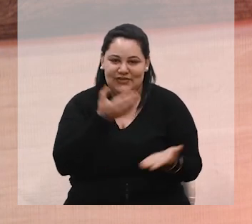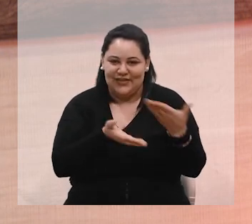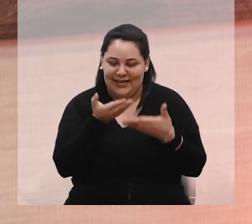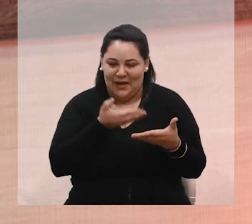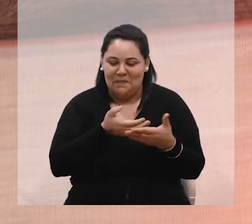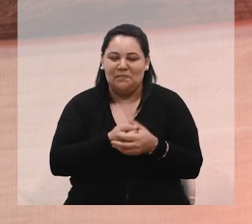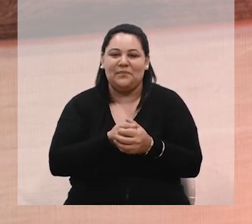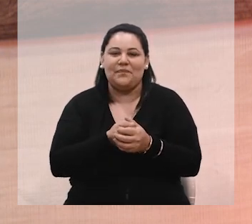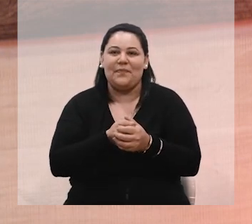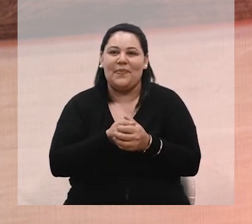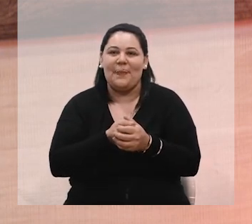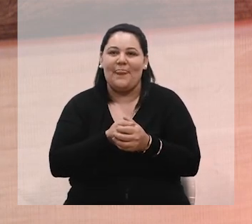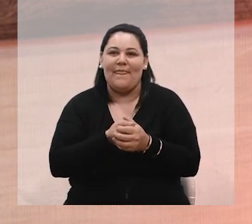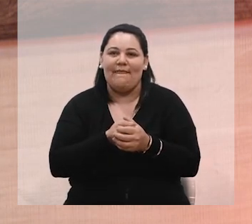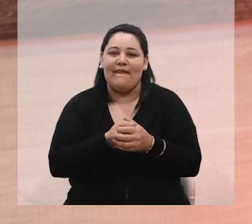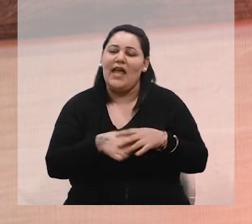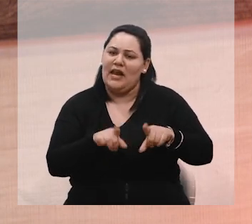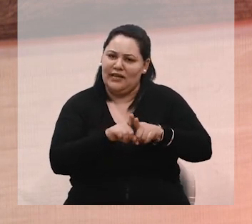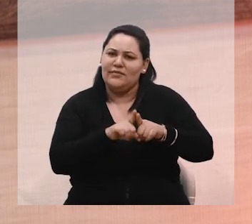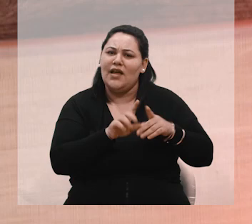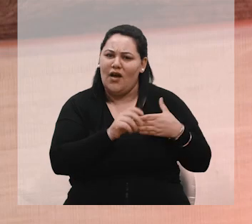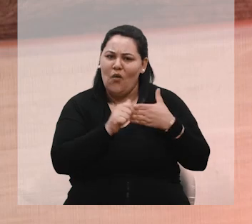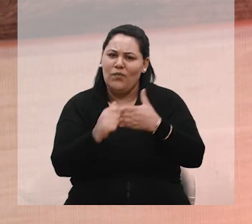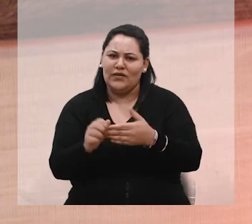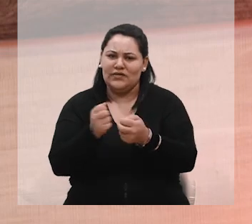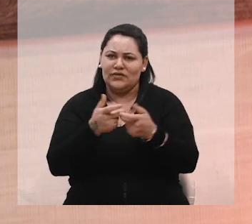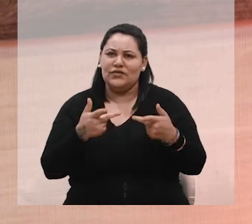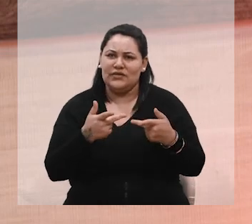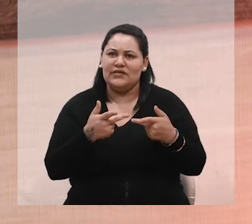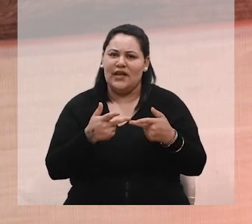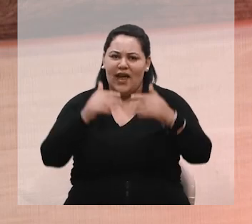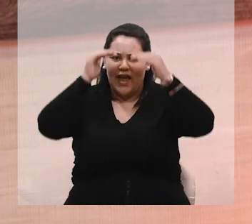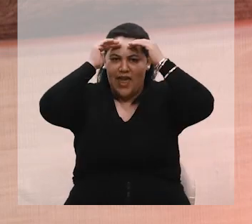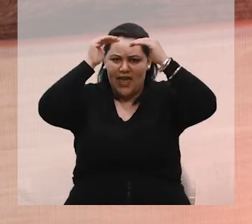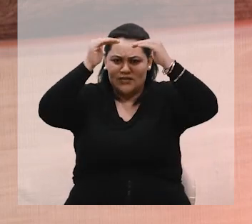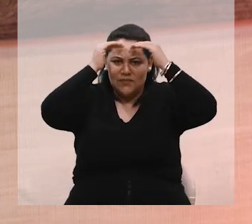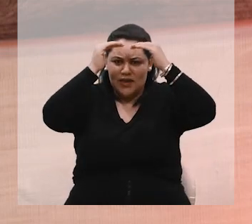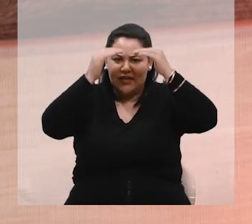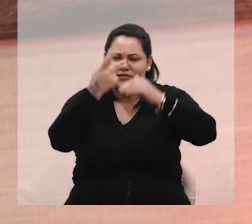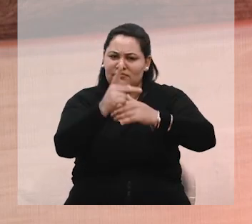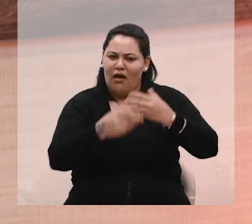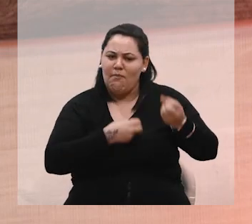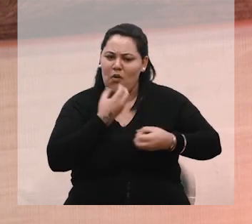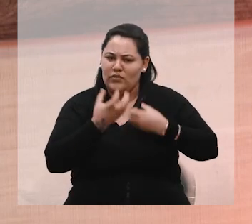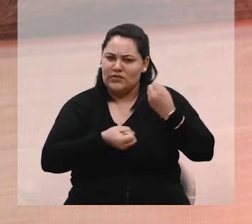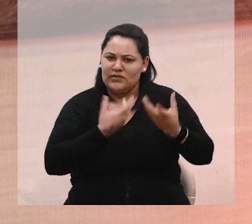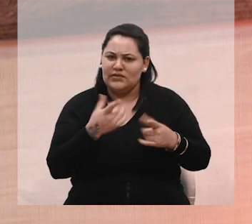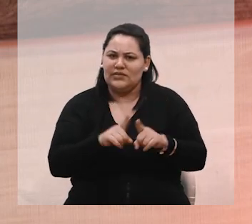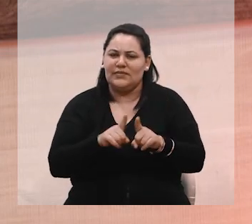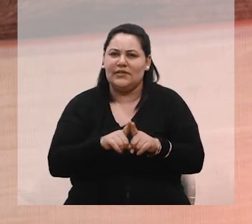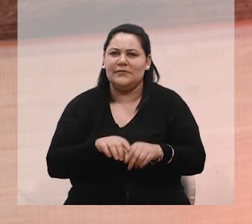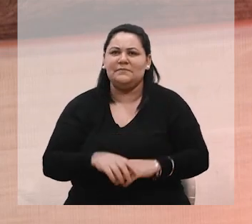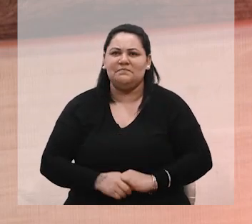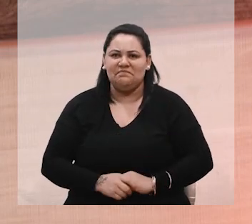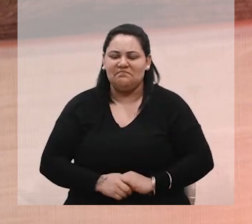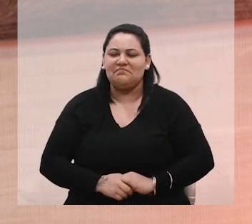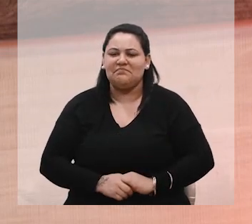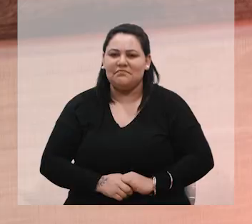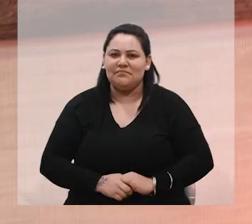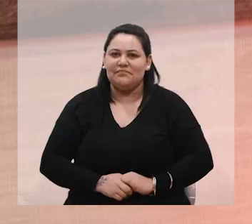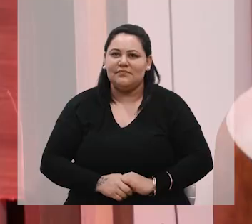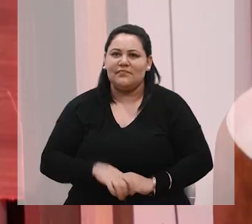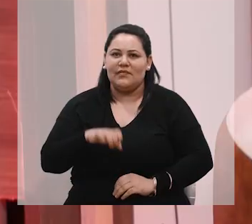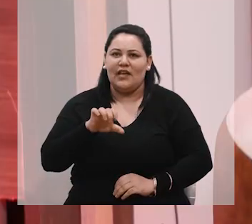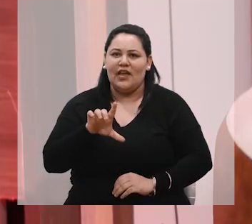disso, ela foi nessa linha também, honrando a tua poesia, que veio a público de novo.